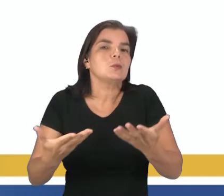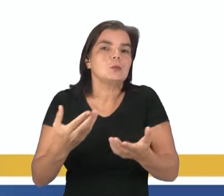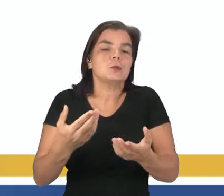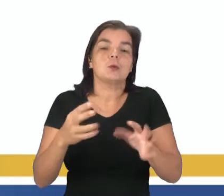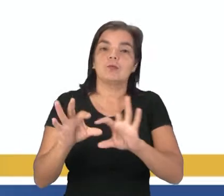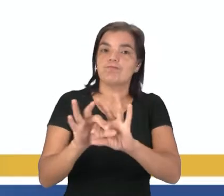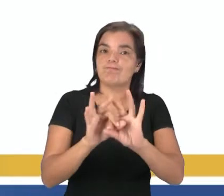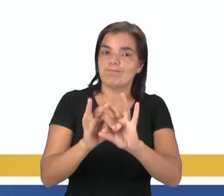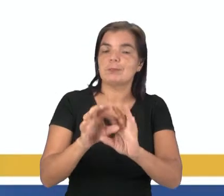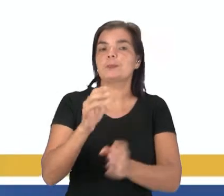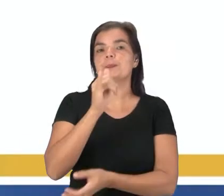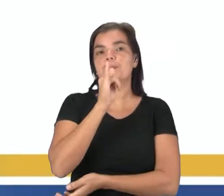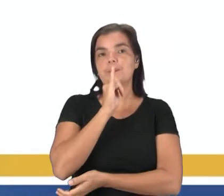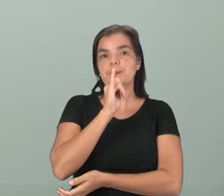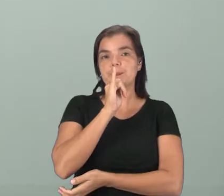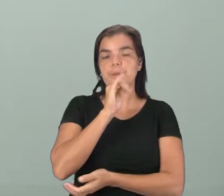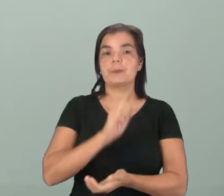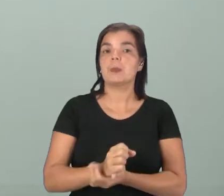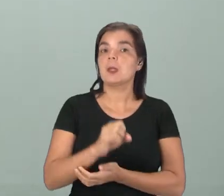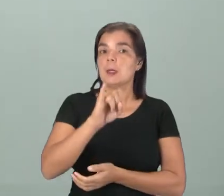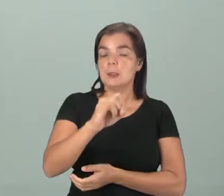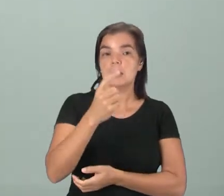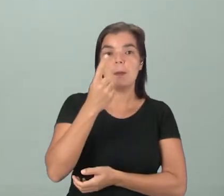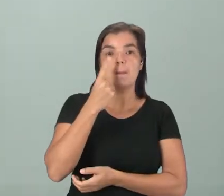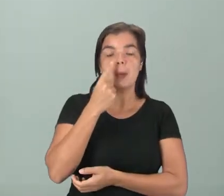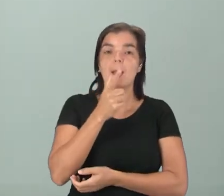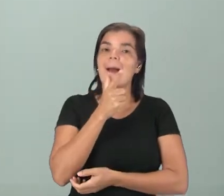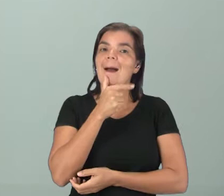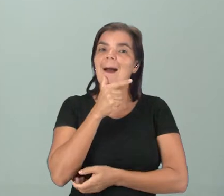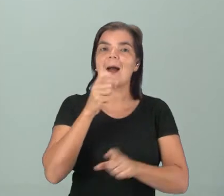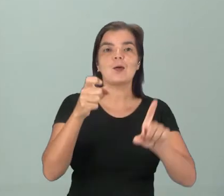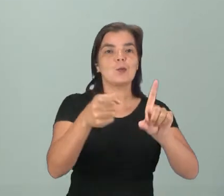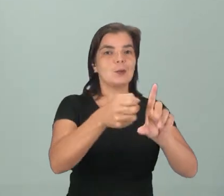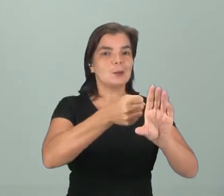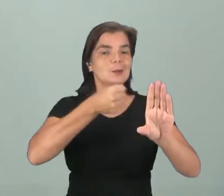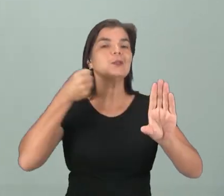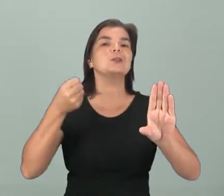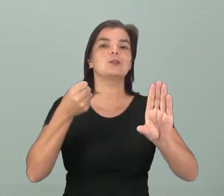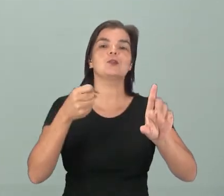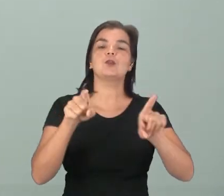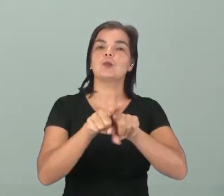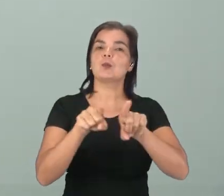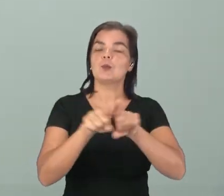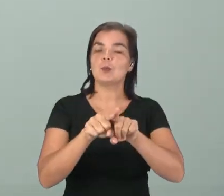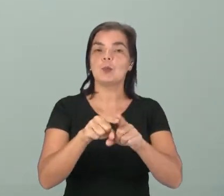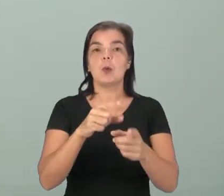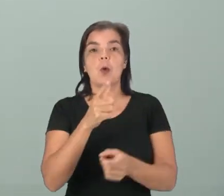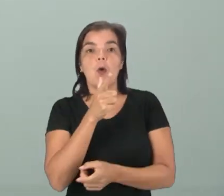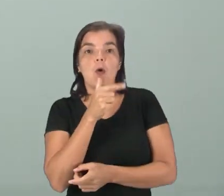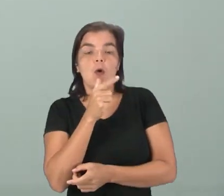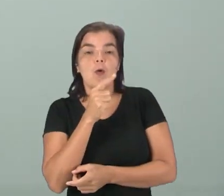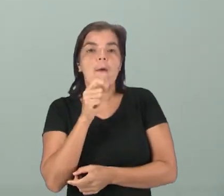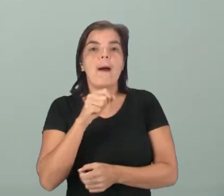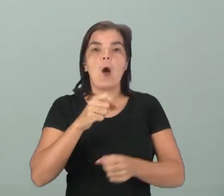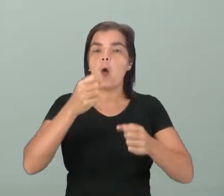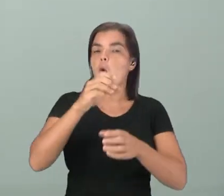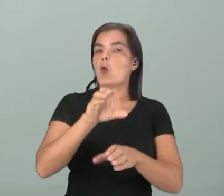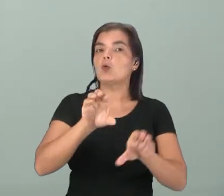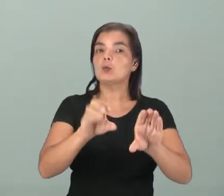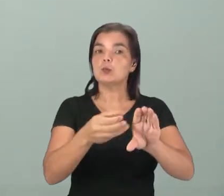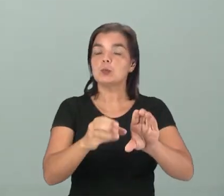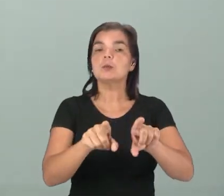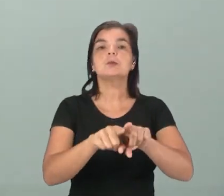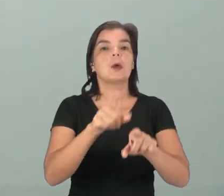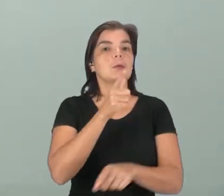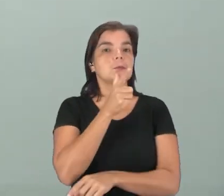estão contidos. Por exemplo, se você pega água na geladeira, essa água da geladeira ou a água que você vê caindo de uma torneira está no